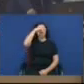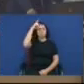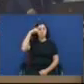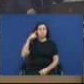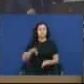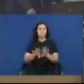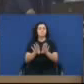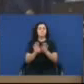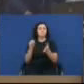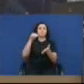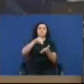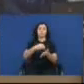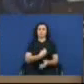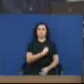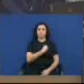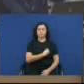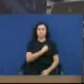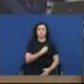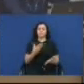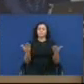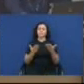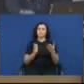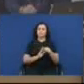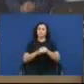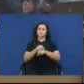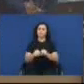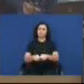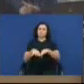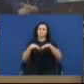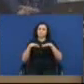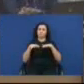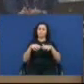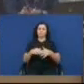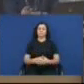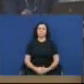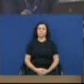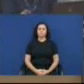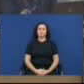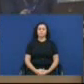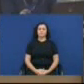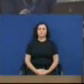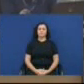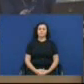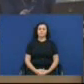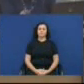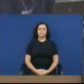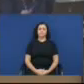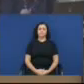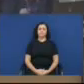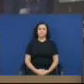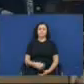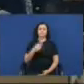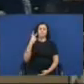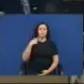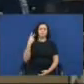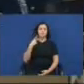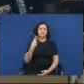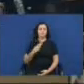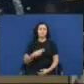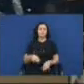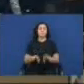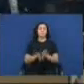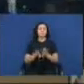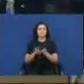Registrar minha presença. Também registrada a presença da vereadora Mara neste expediente. Senhor presidente, registrar minha